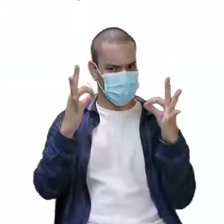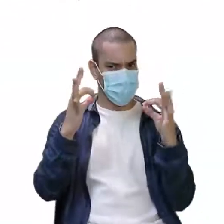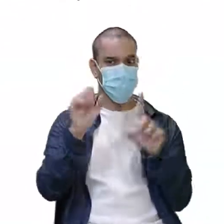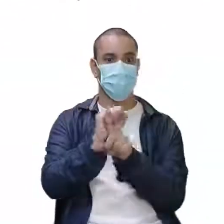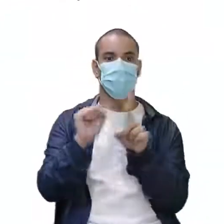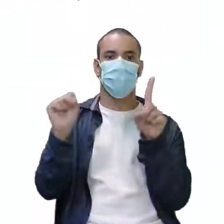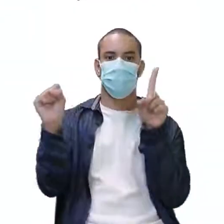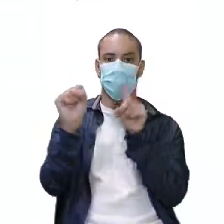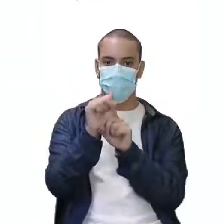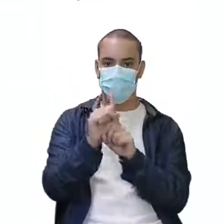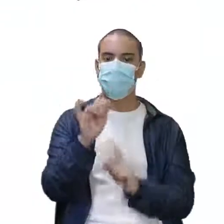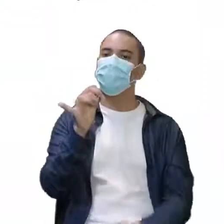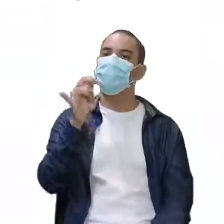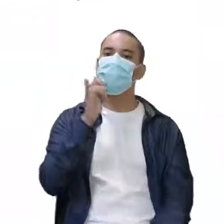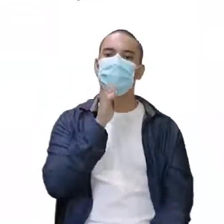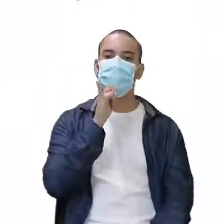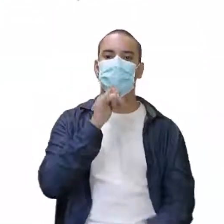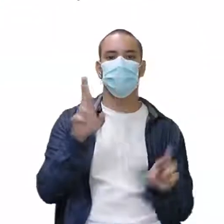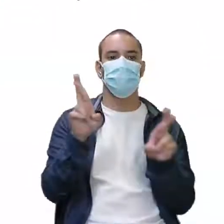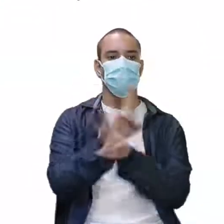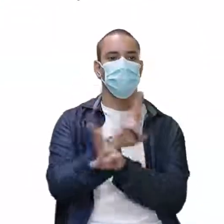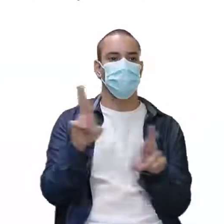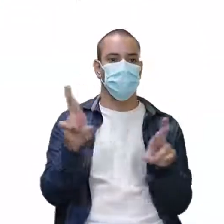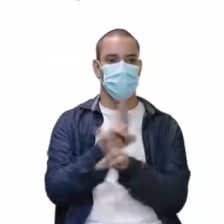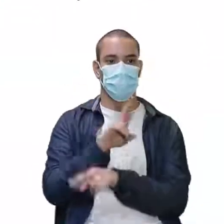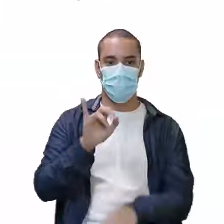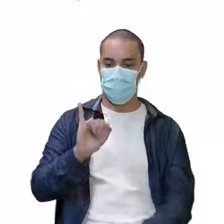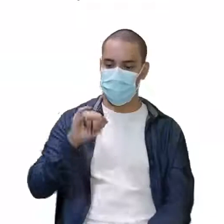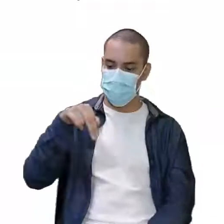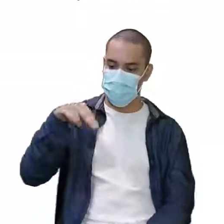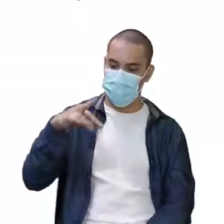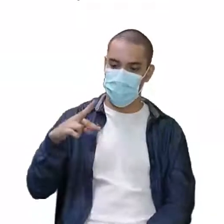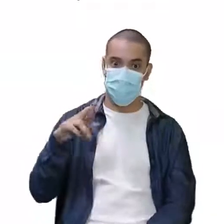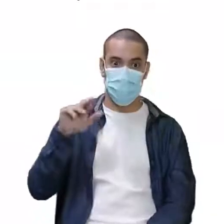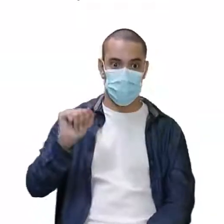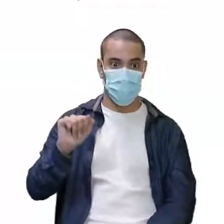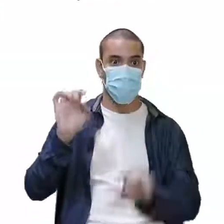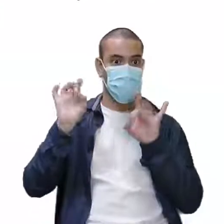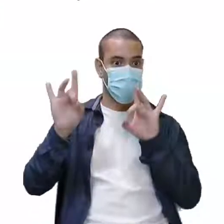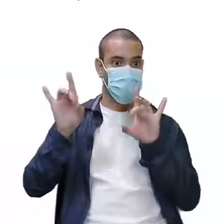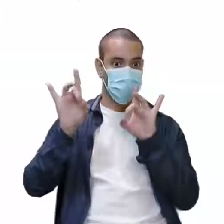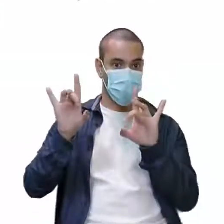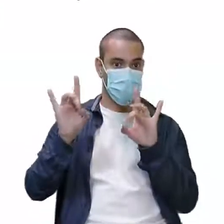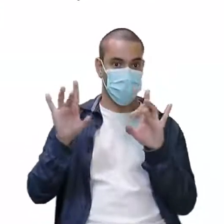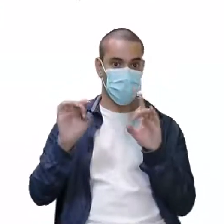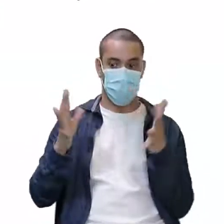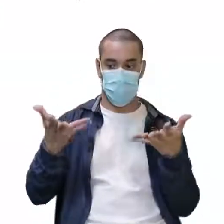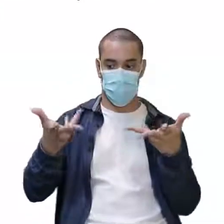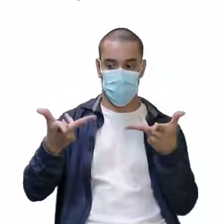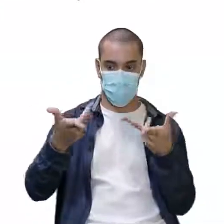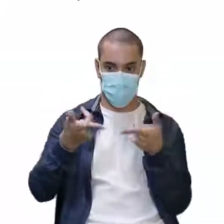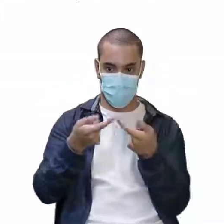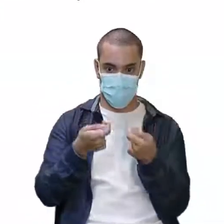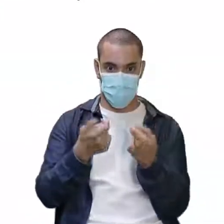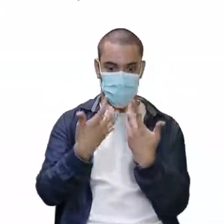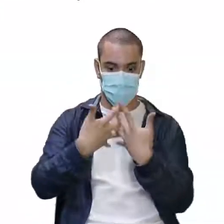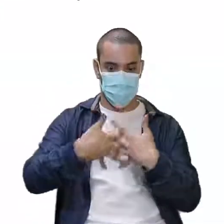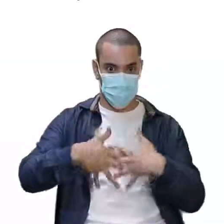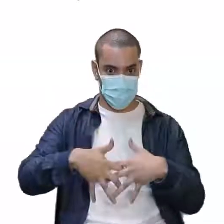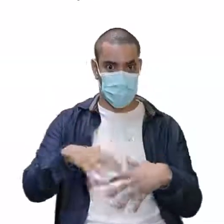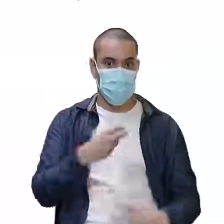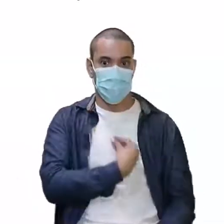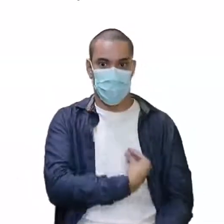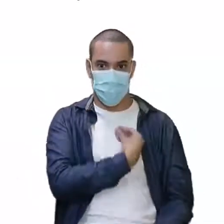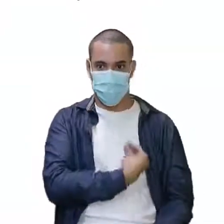amores, a sociedade é um dos exemplos de relação intraespecífica harmônica, tá? A